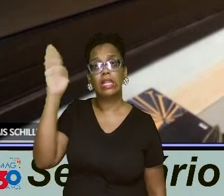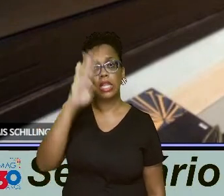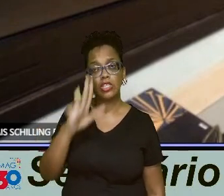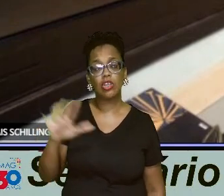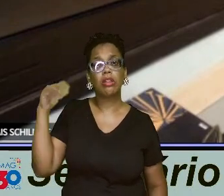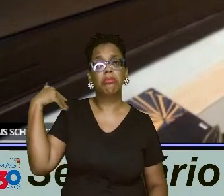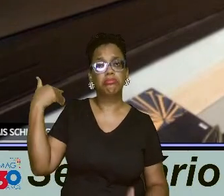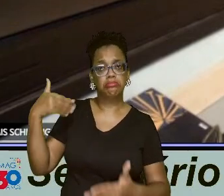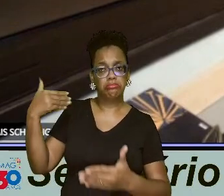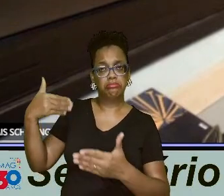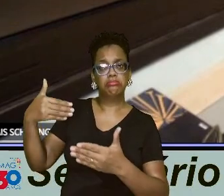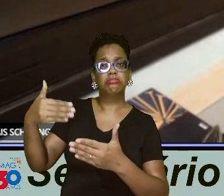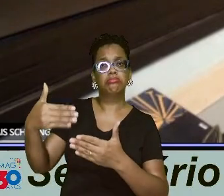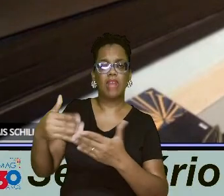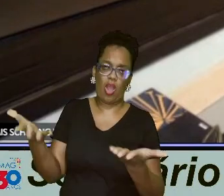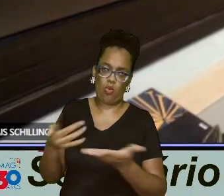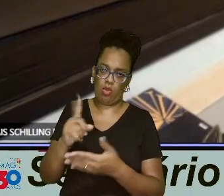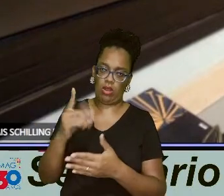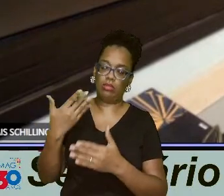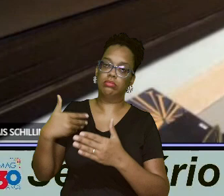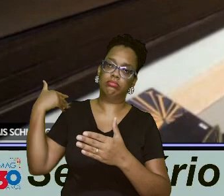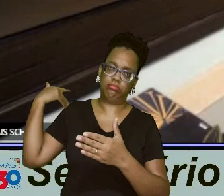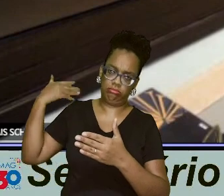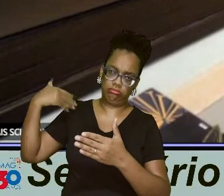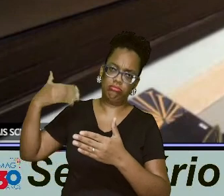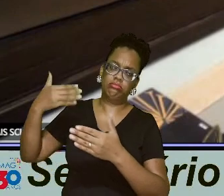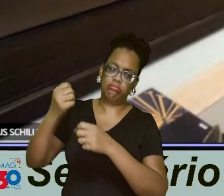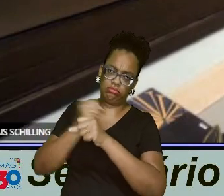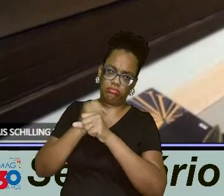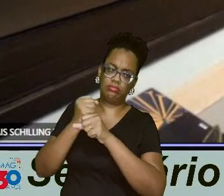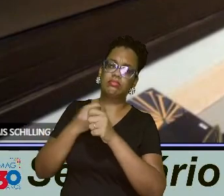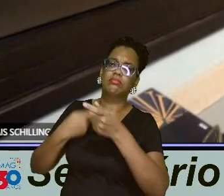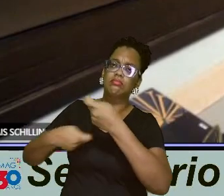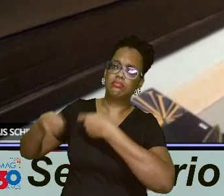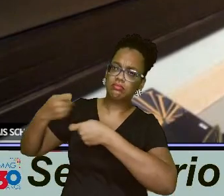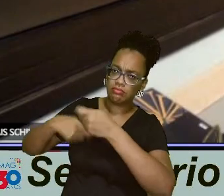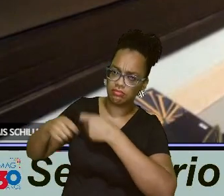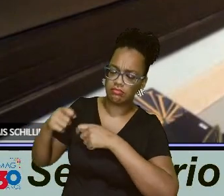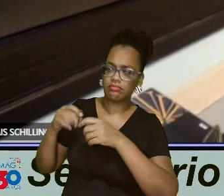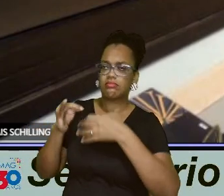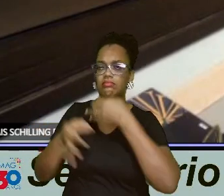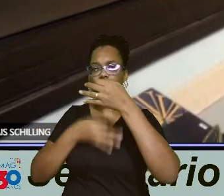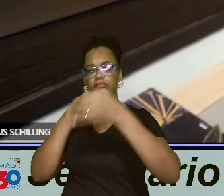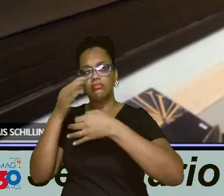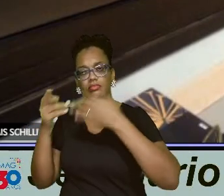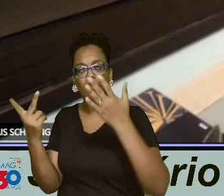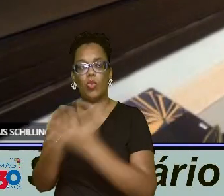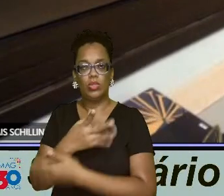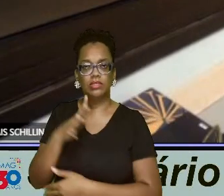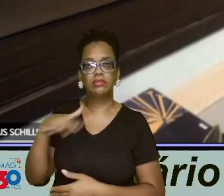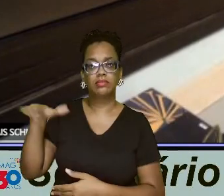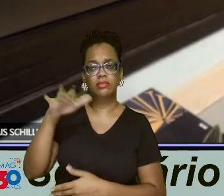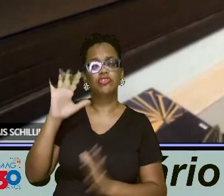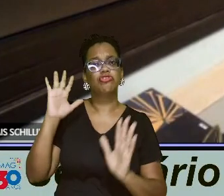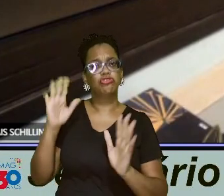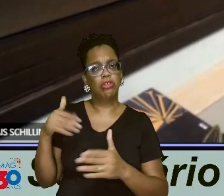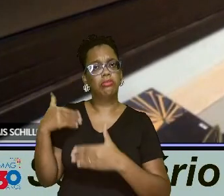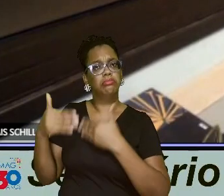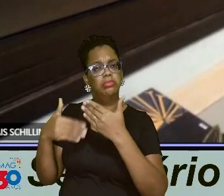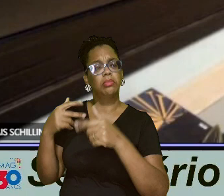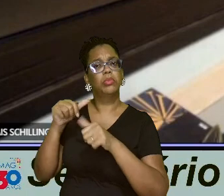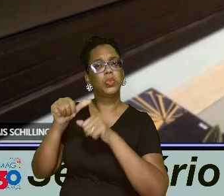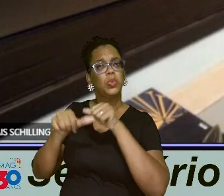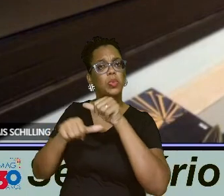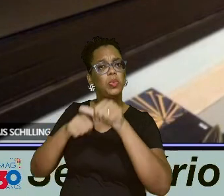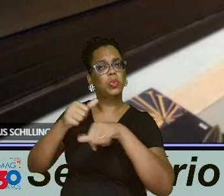não é de agora, obviamente, né? Inclusive através das súmulas administrativas, através de algumas recomendações que ocorrem, mas ela já vem mudando de